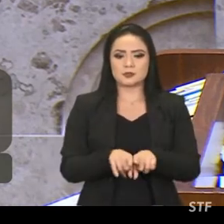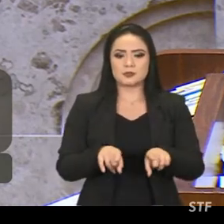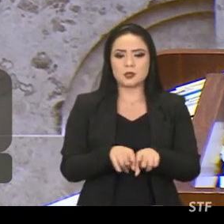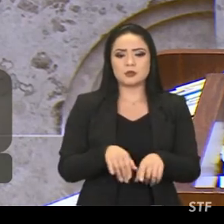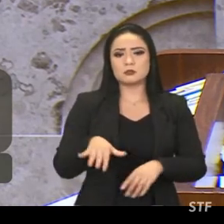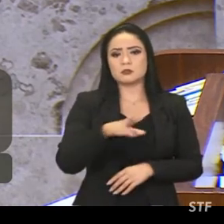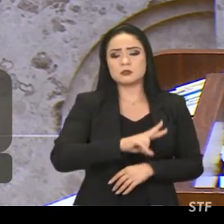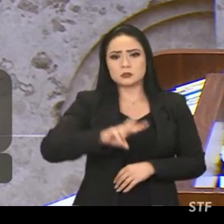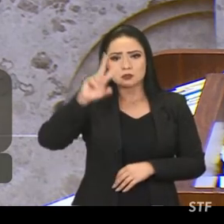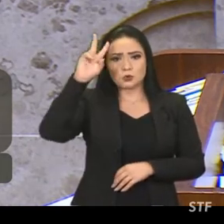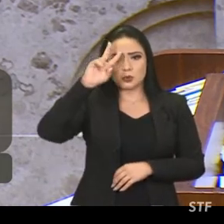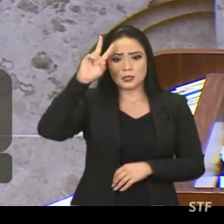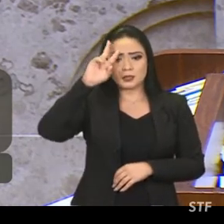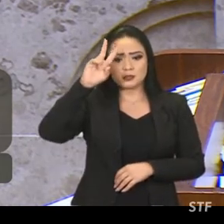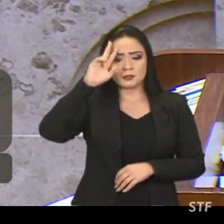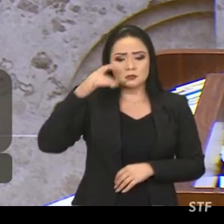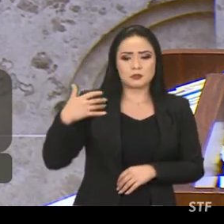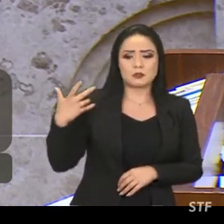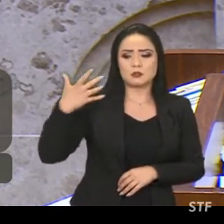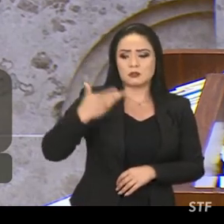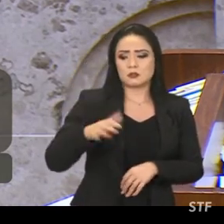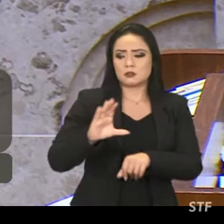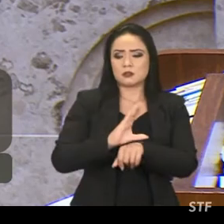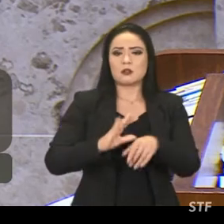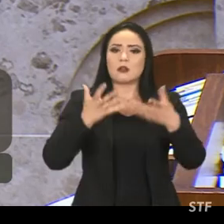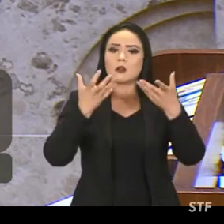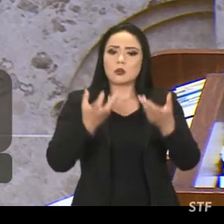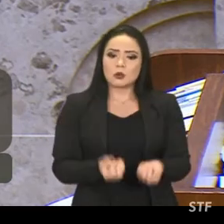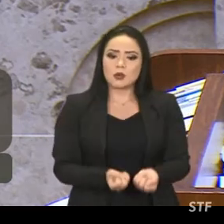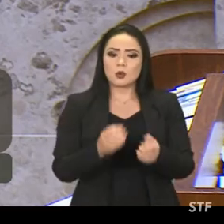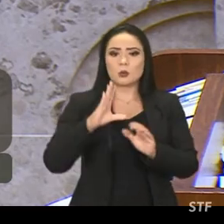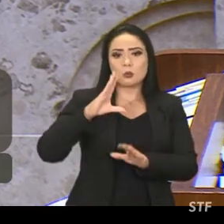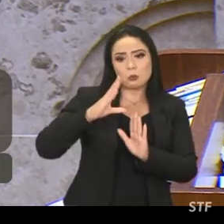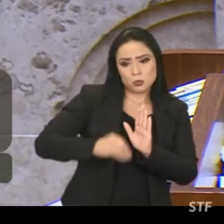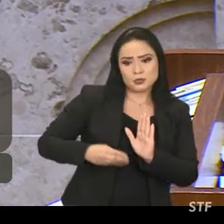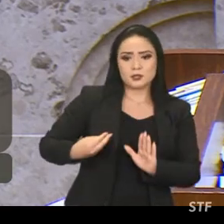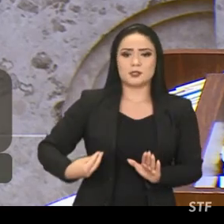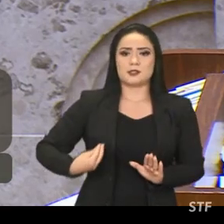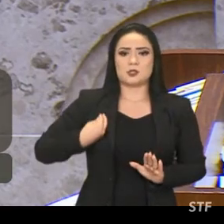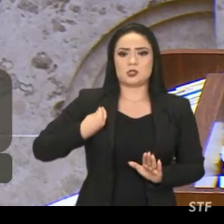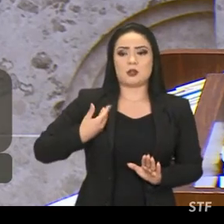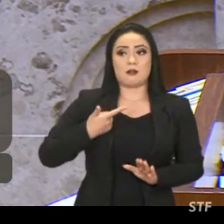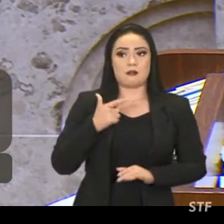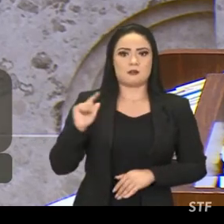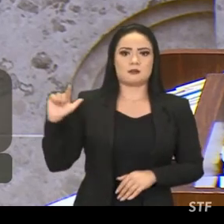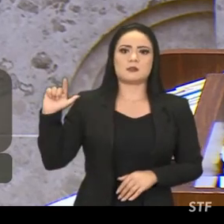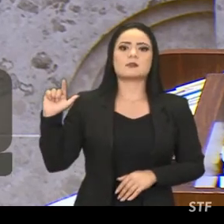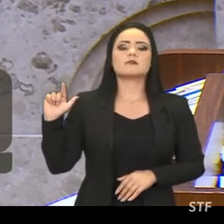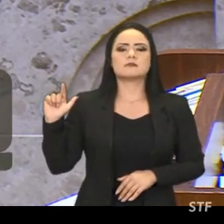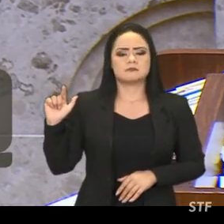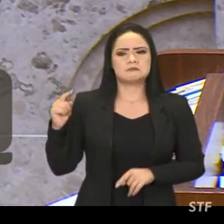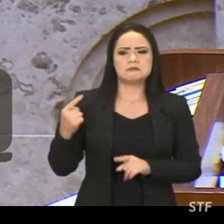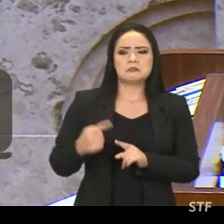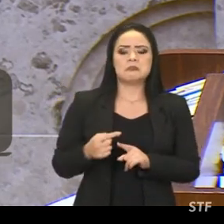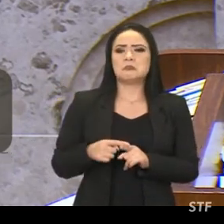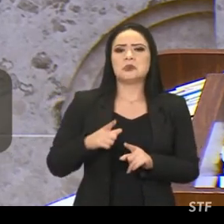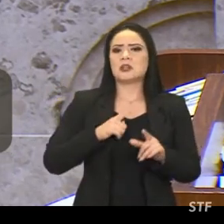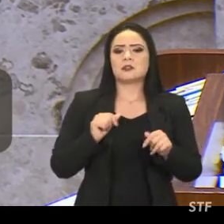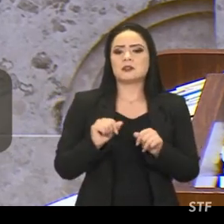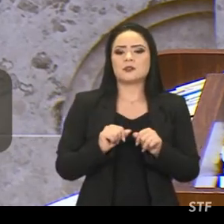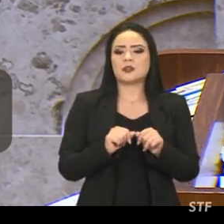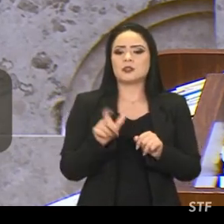história pré-constitucional, acolheu um modelo que existia anteriormente. E por que será que ele terá feito